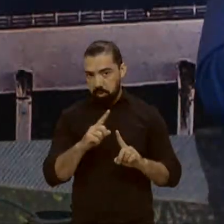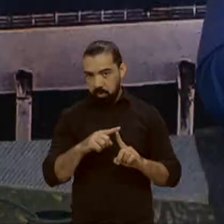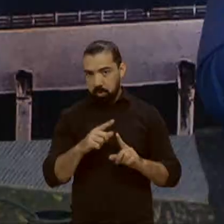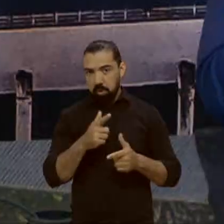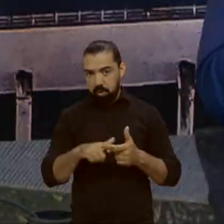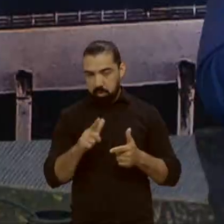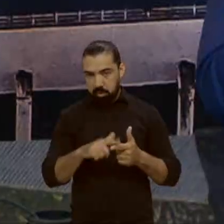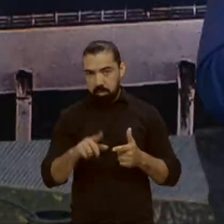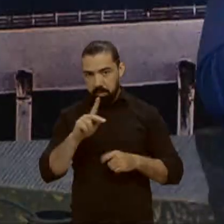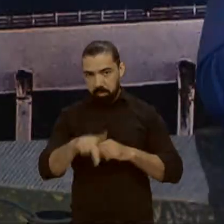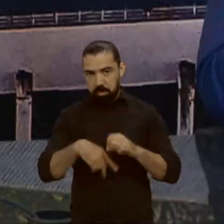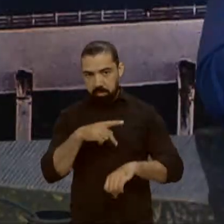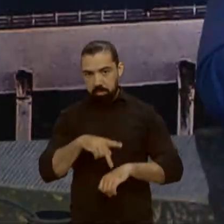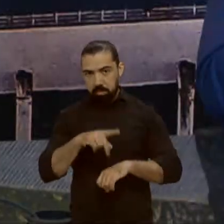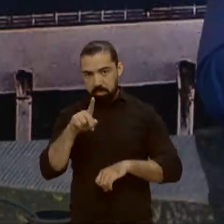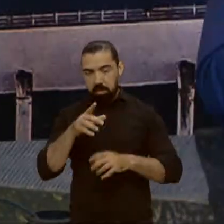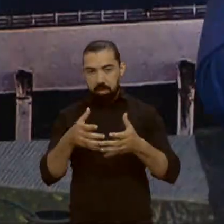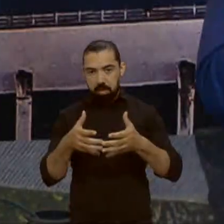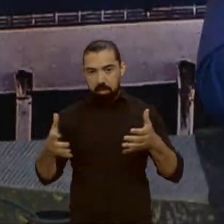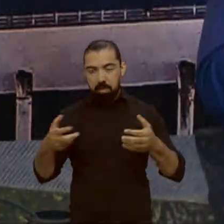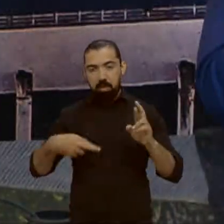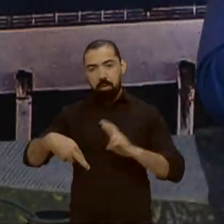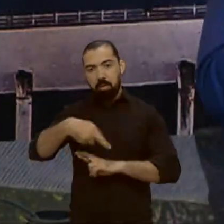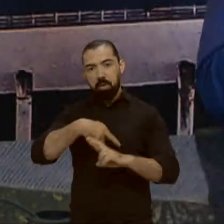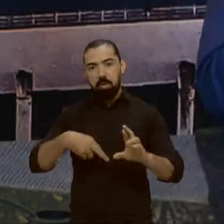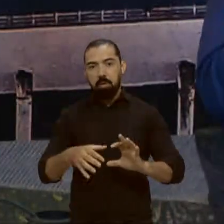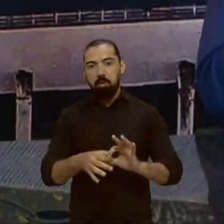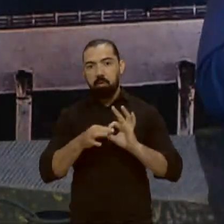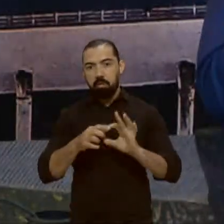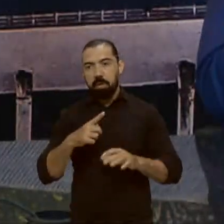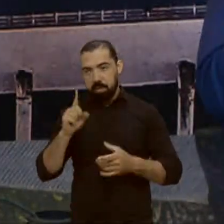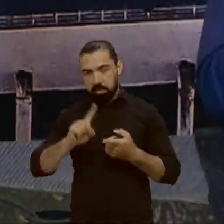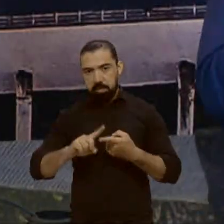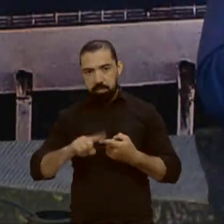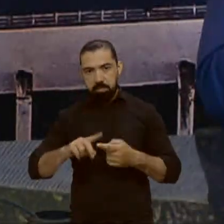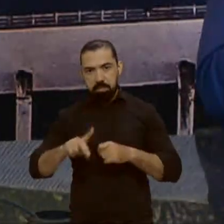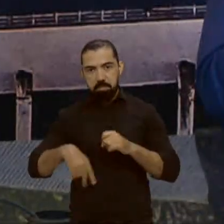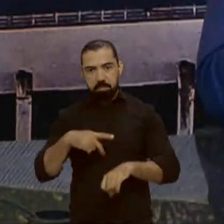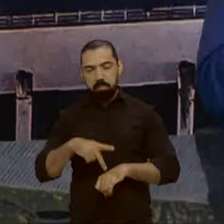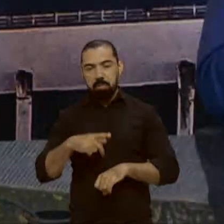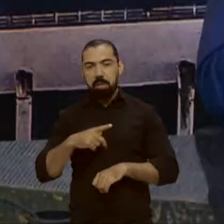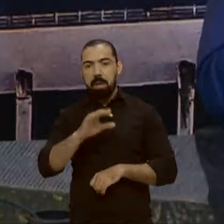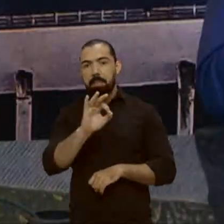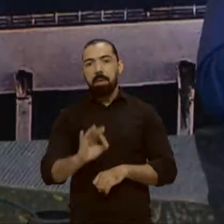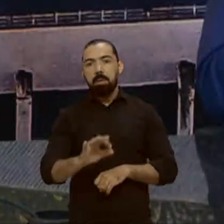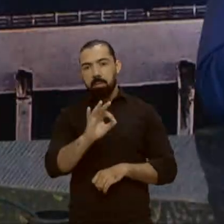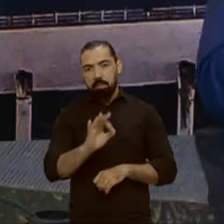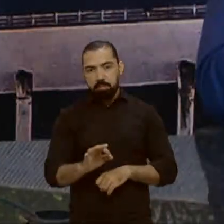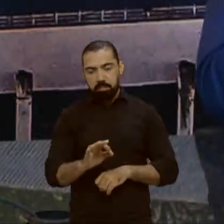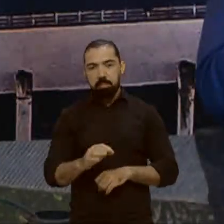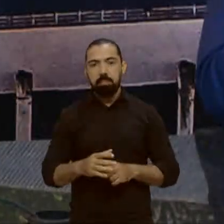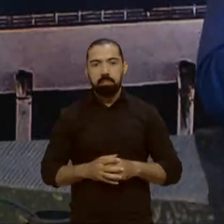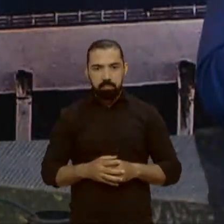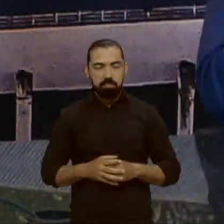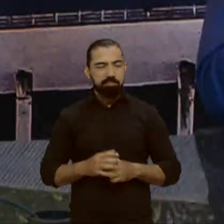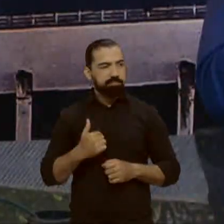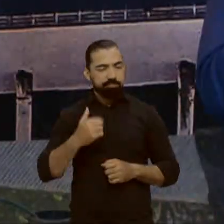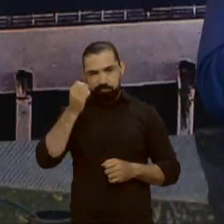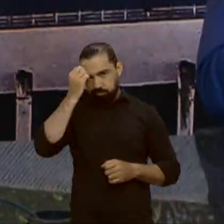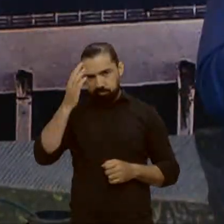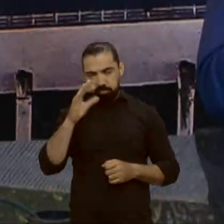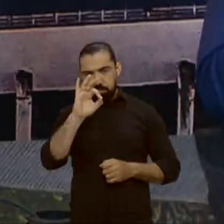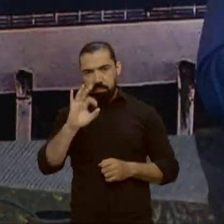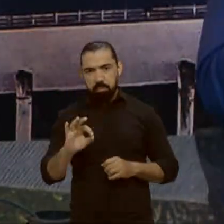para que o país crescesse, para que as relações fossem fortalecidas. E existe um percentual, que eu realmente me falha a memória, não